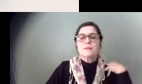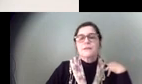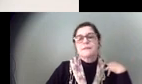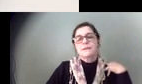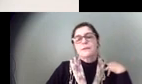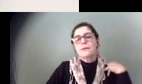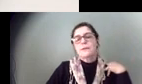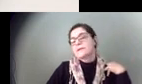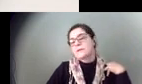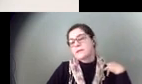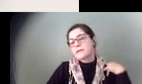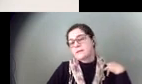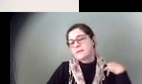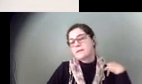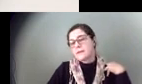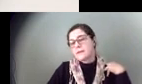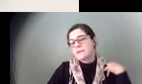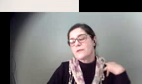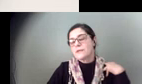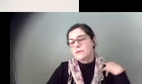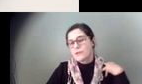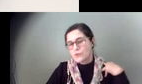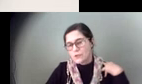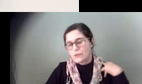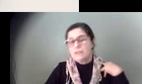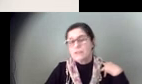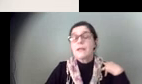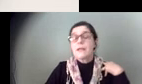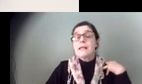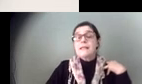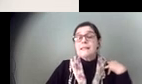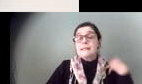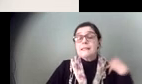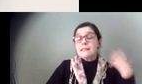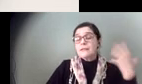preciso também saber quais são esses temas, quais são essas sugestões.